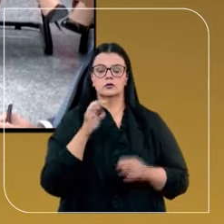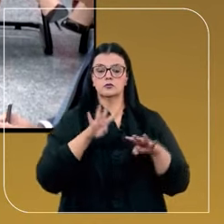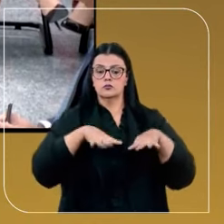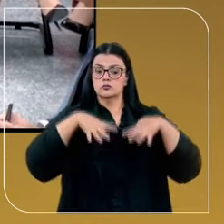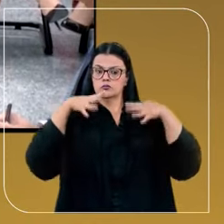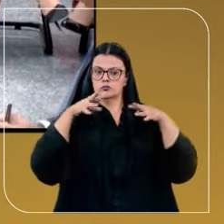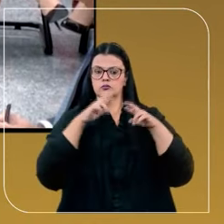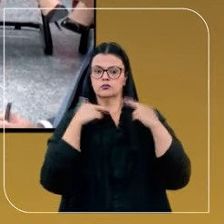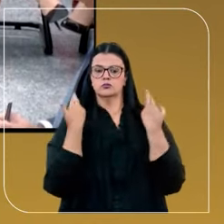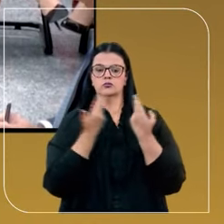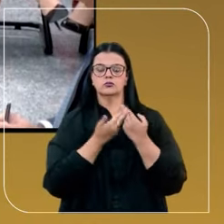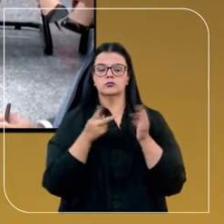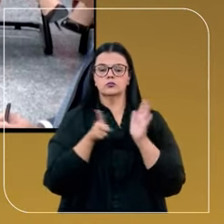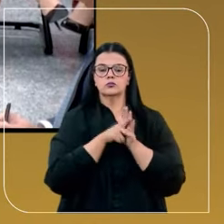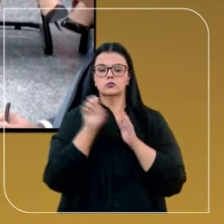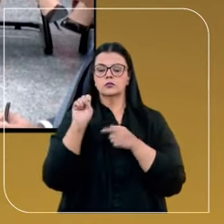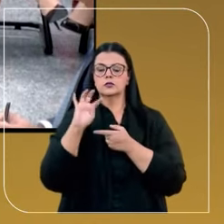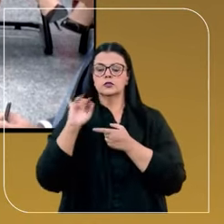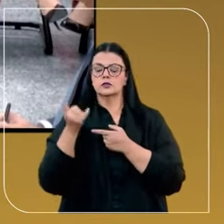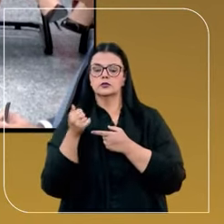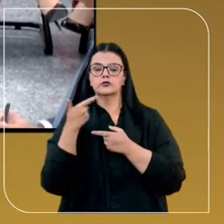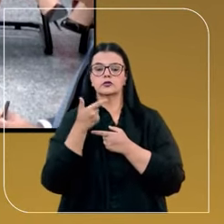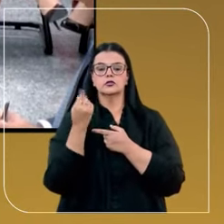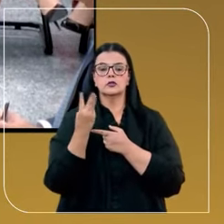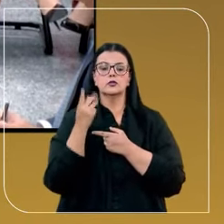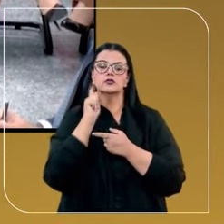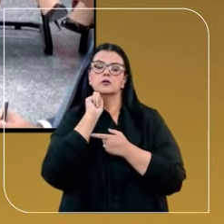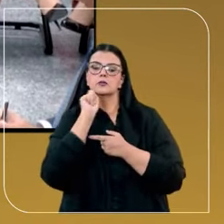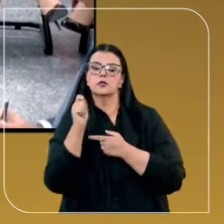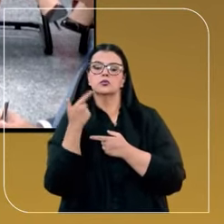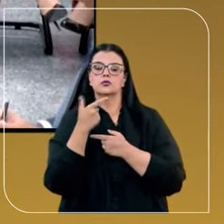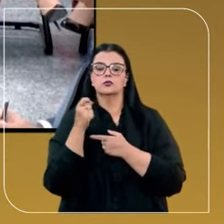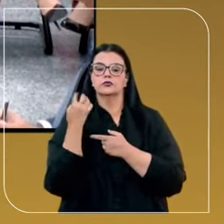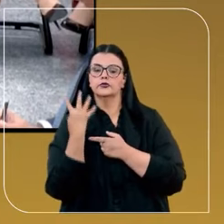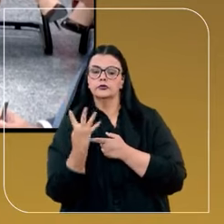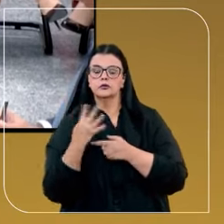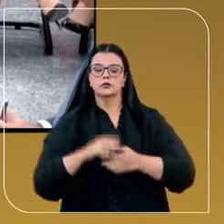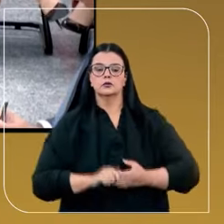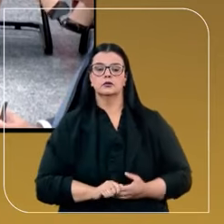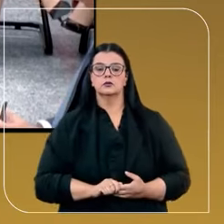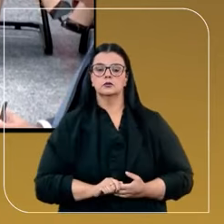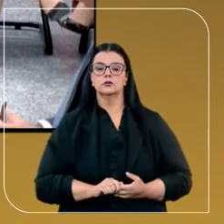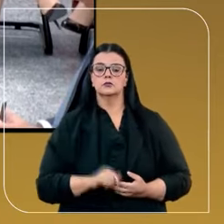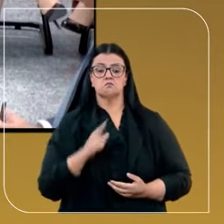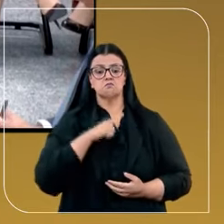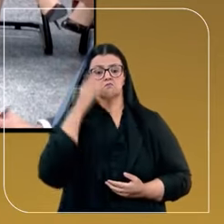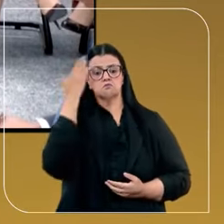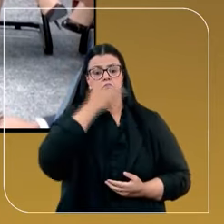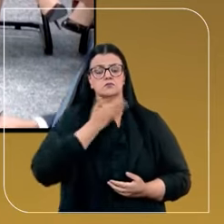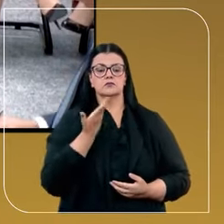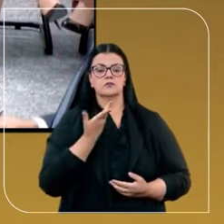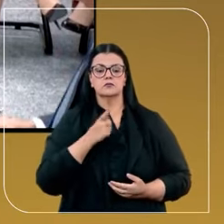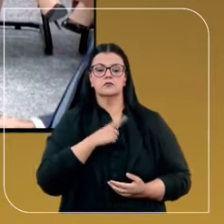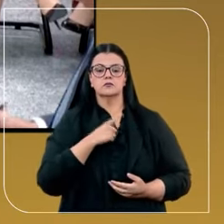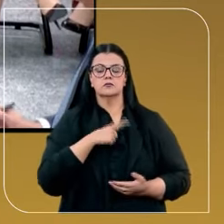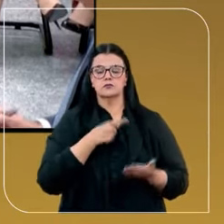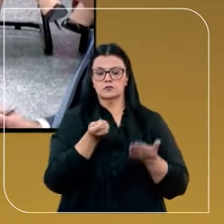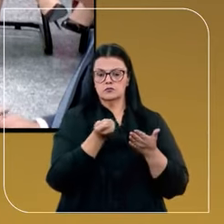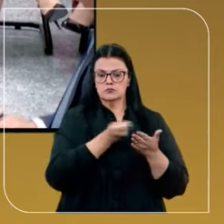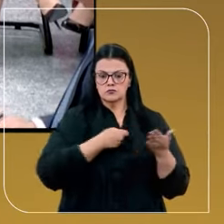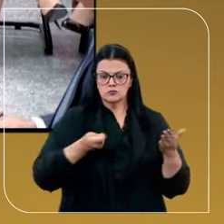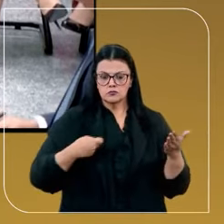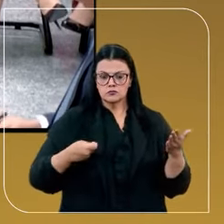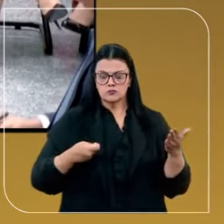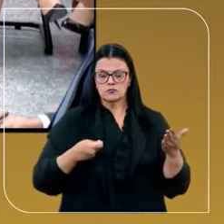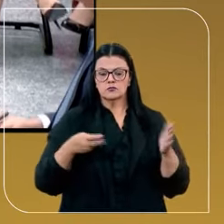do Superior Tribunal de Justiça, 23 de abril de 2024. E para constar, lavrou-se neste termo e vai assinar